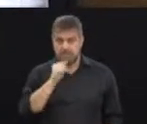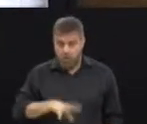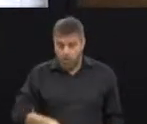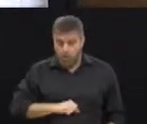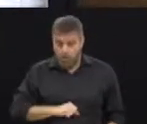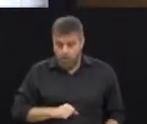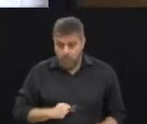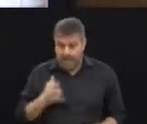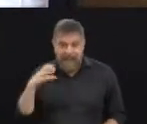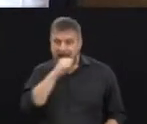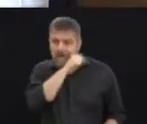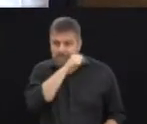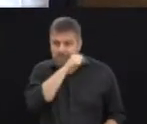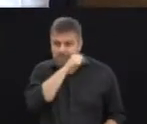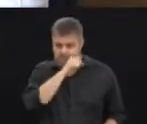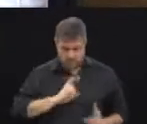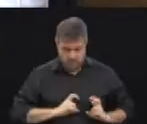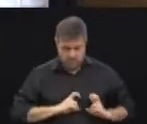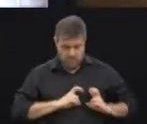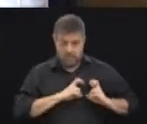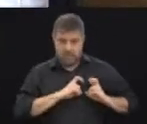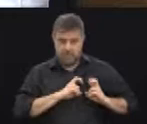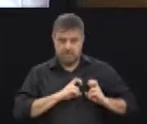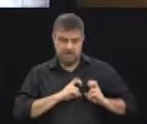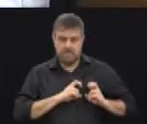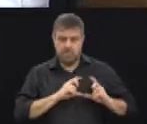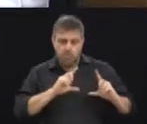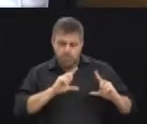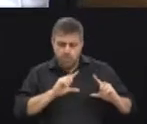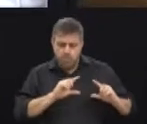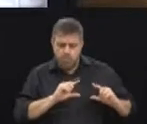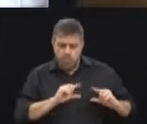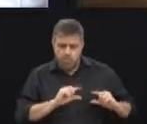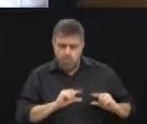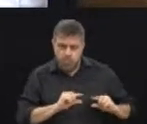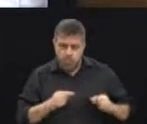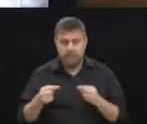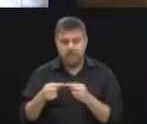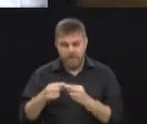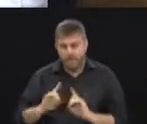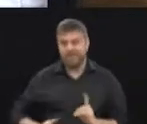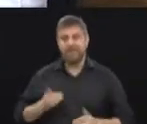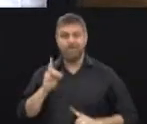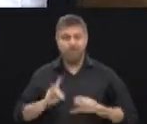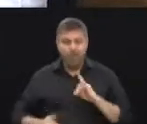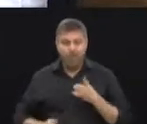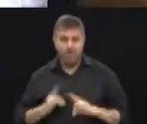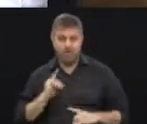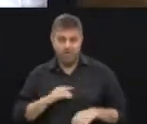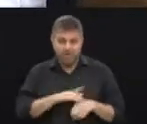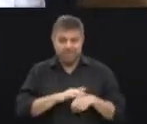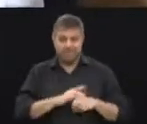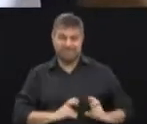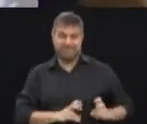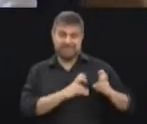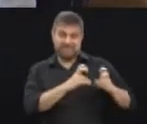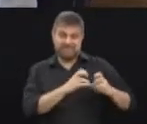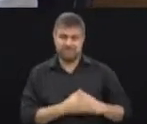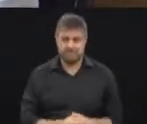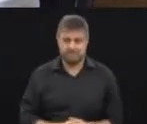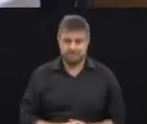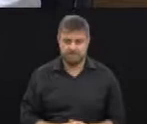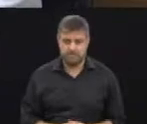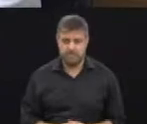menor a chance. Porque o câncer de mama existe essa relação com o hormônio. Então, isso